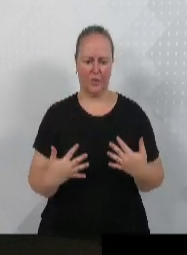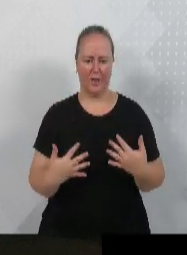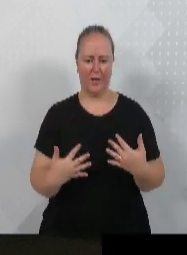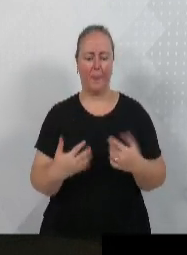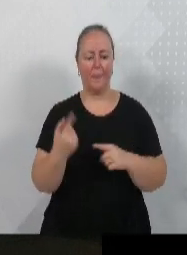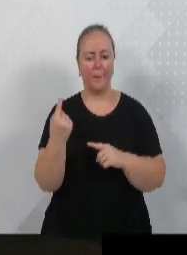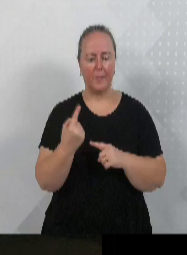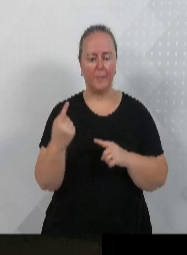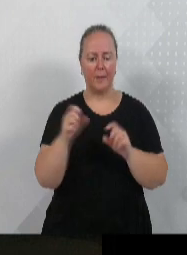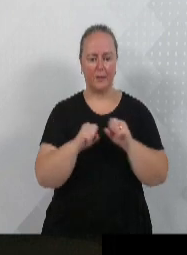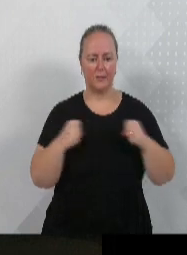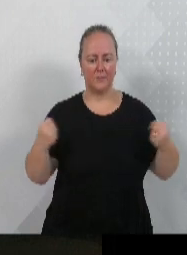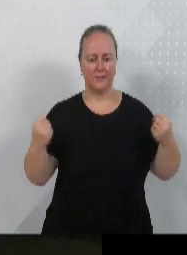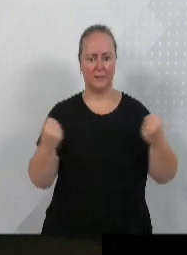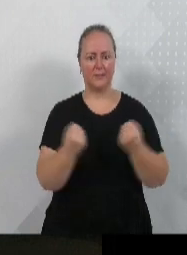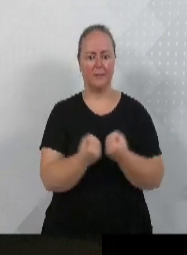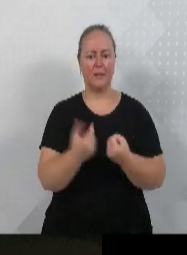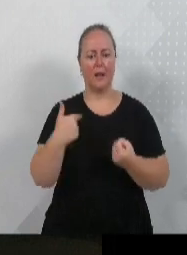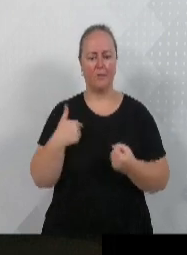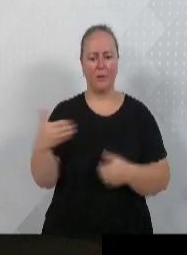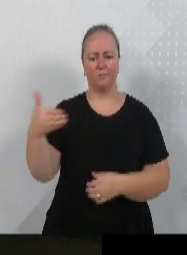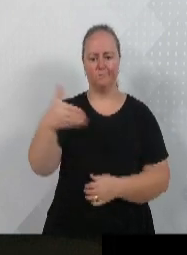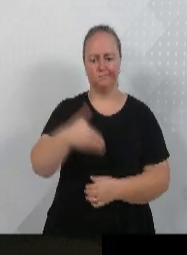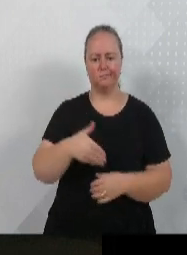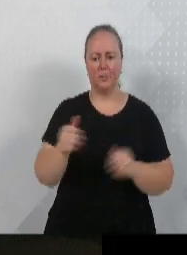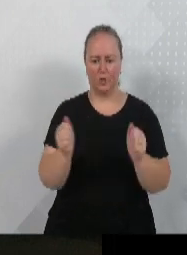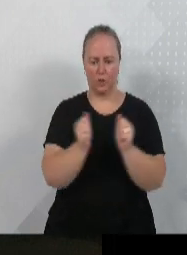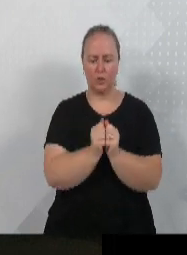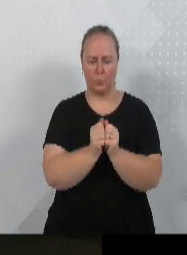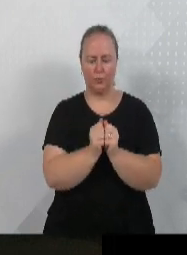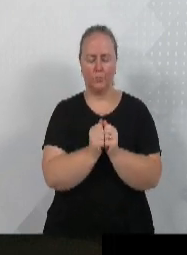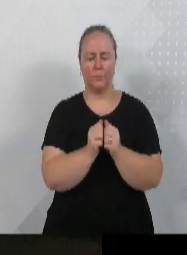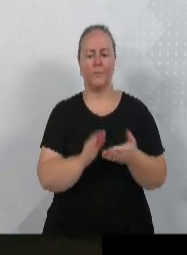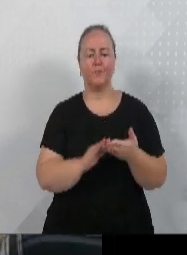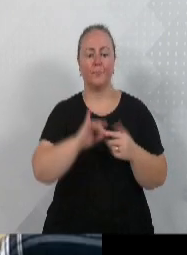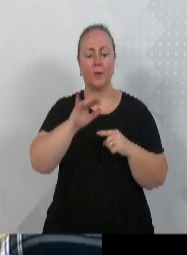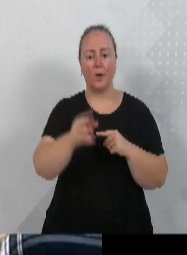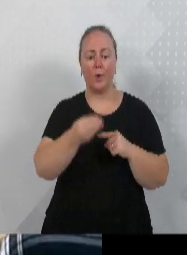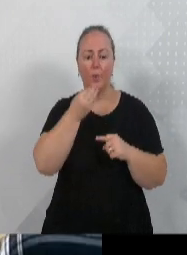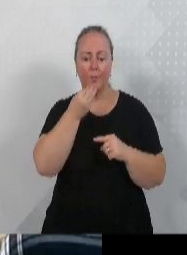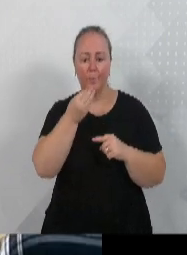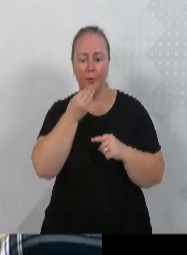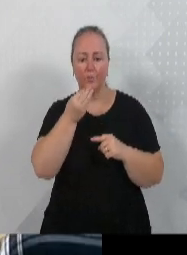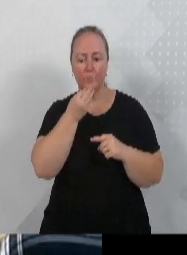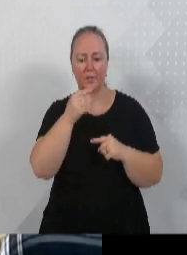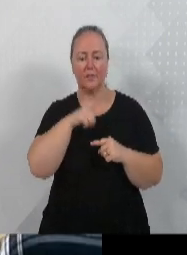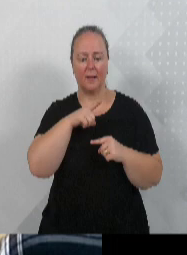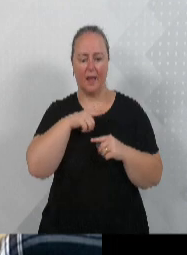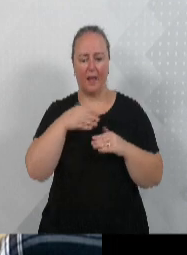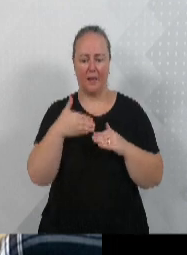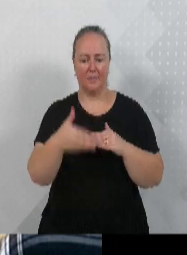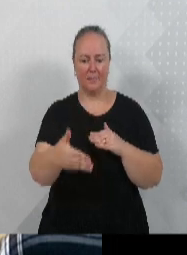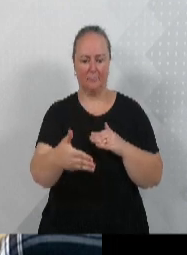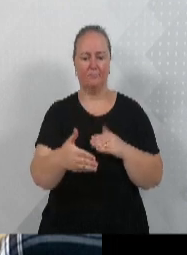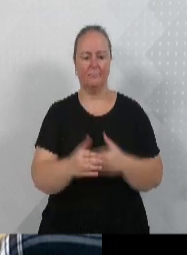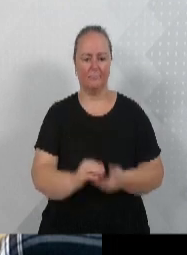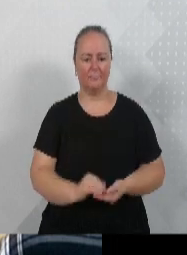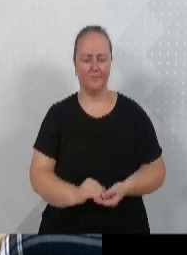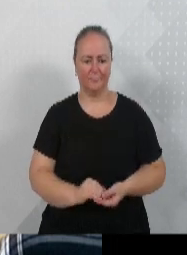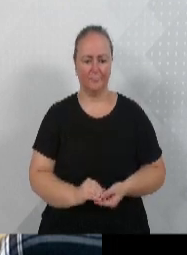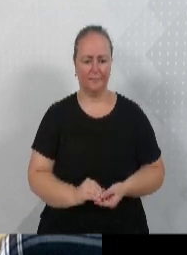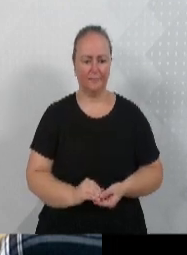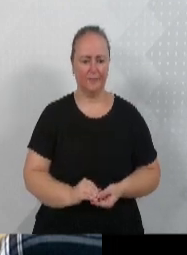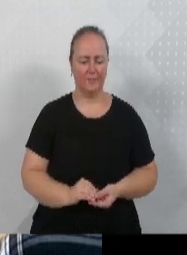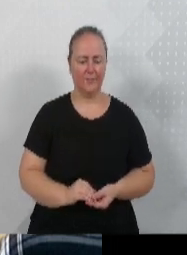primeiro seminário de fibromialgia, ao qual eu participei, a gente teve aqui a oportunidade, aí são as próximas fotos, Ari, de